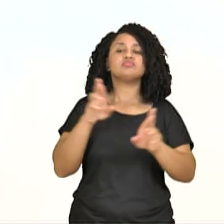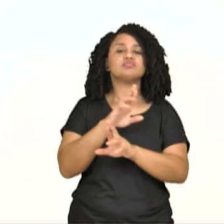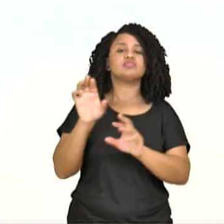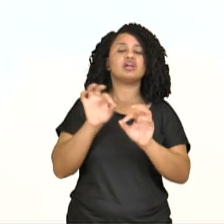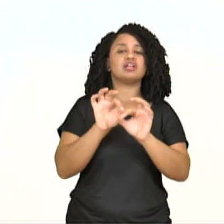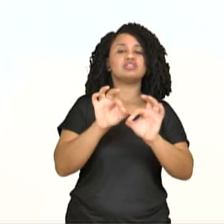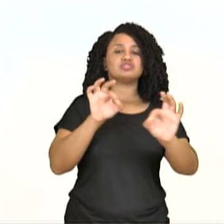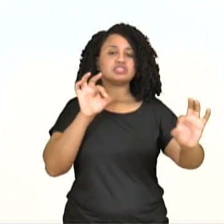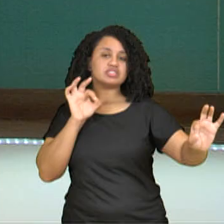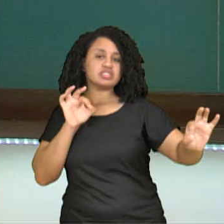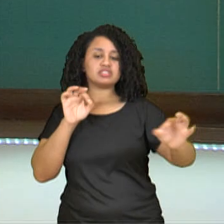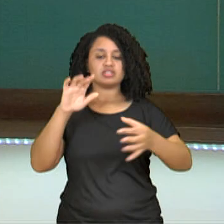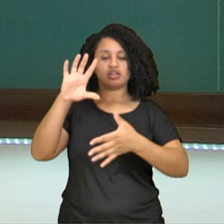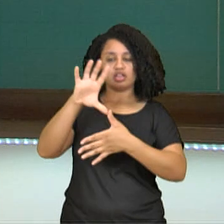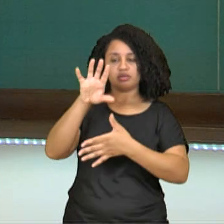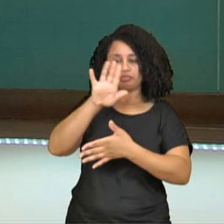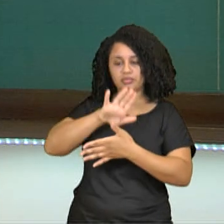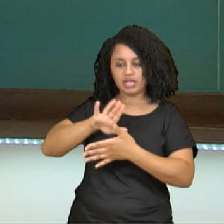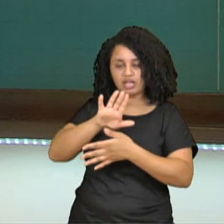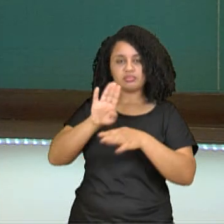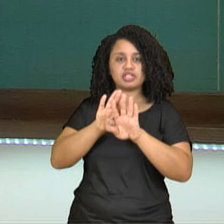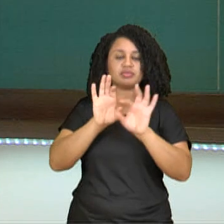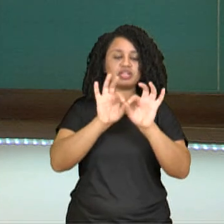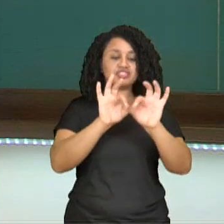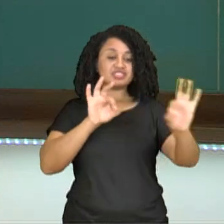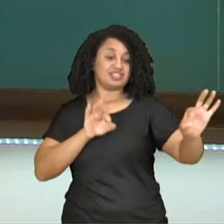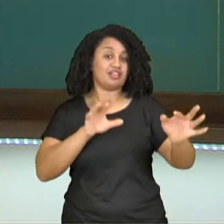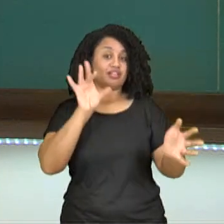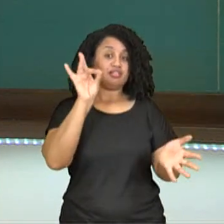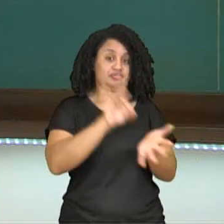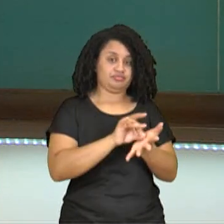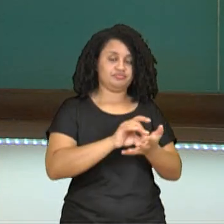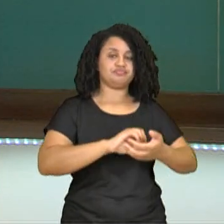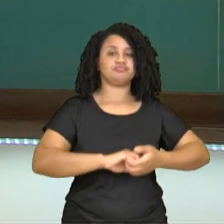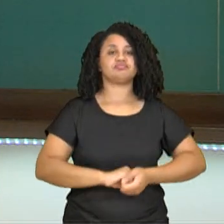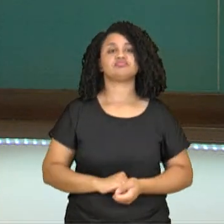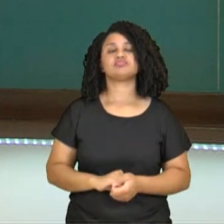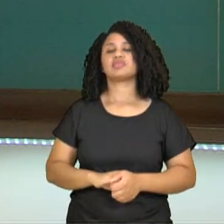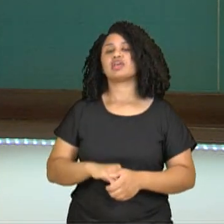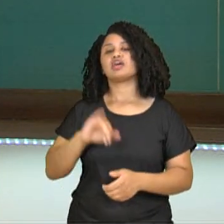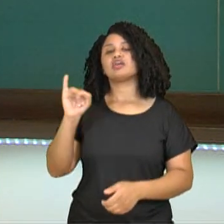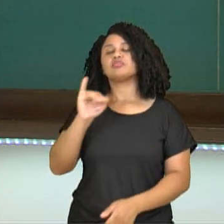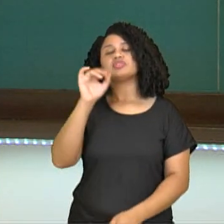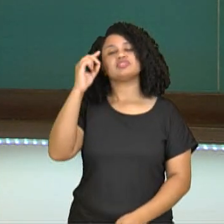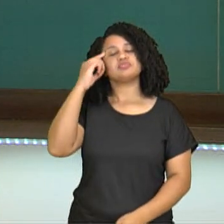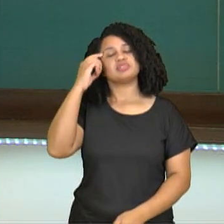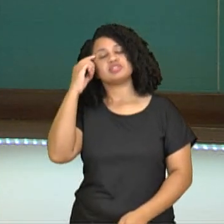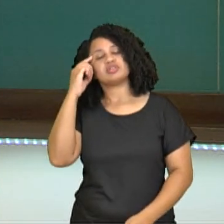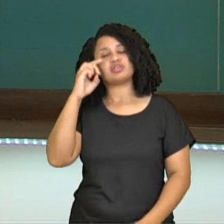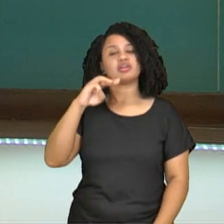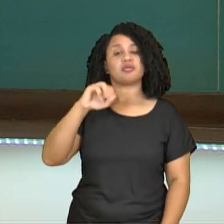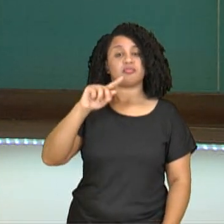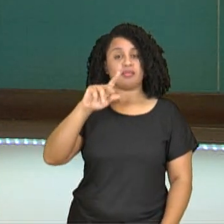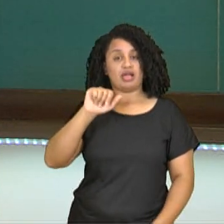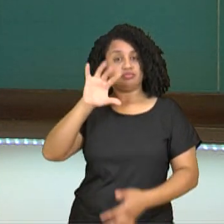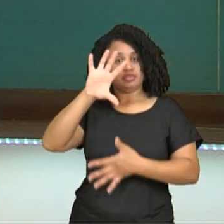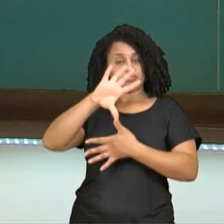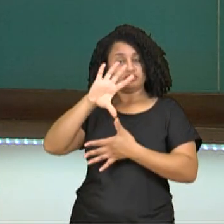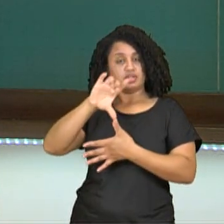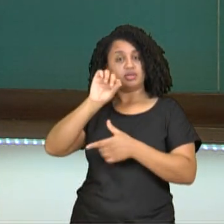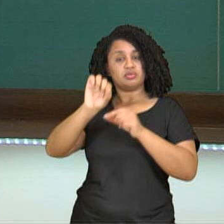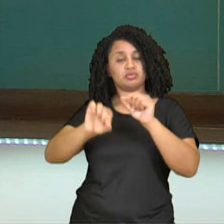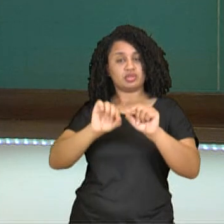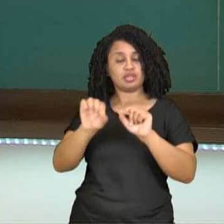com a distância na realidade? É importante você perceber e lembrar que mapas são com representações